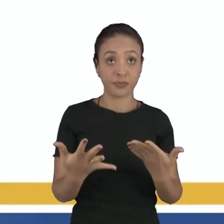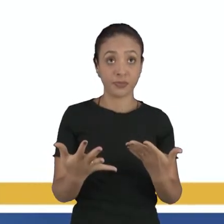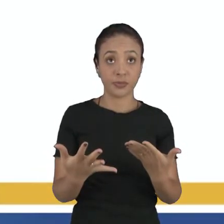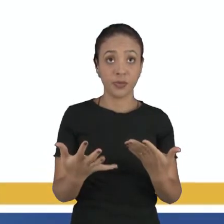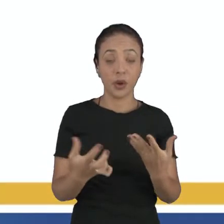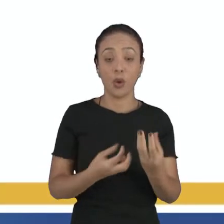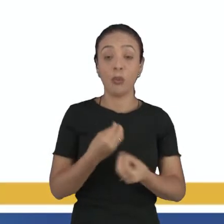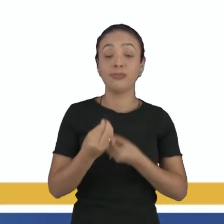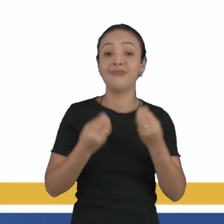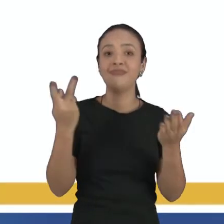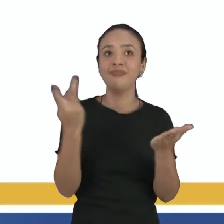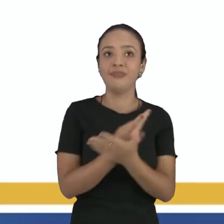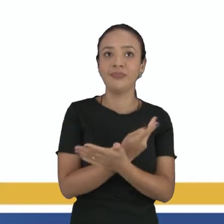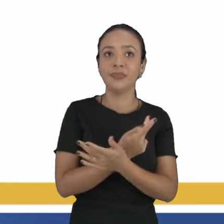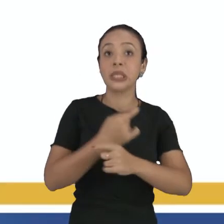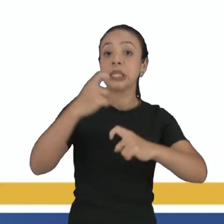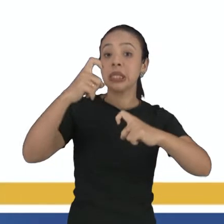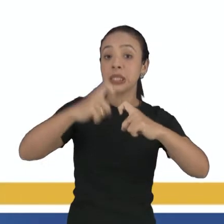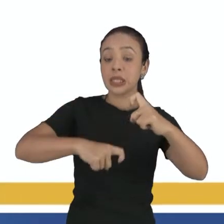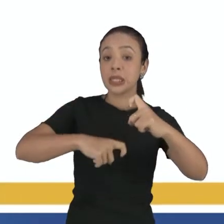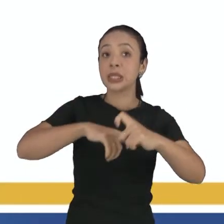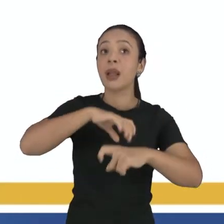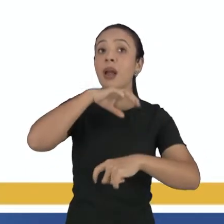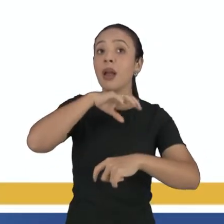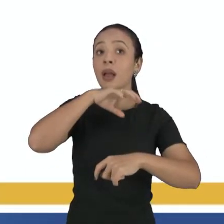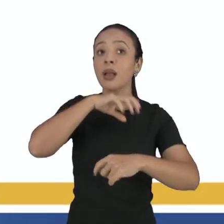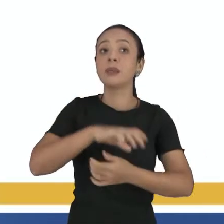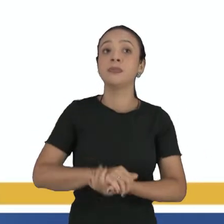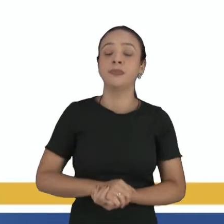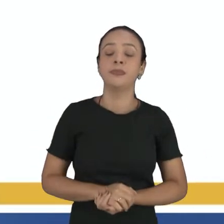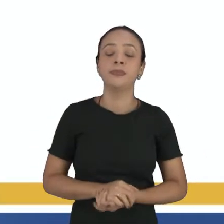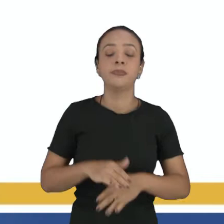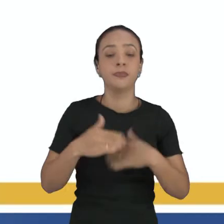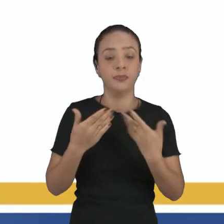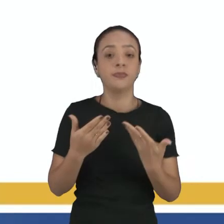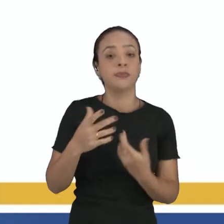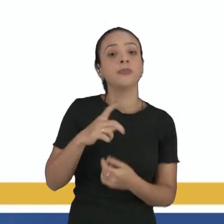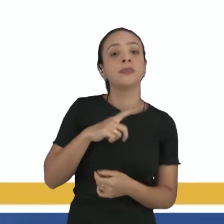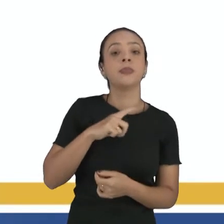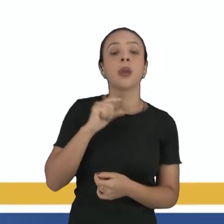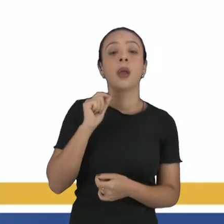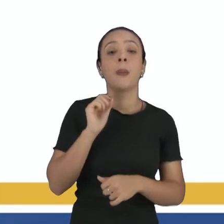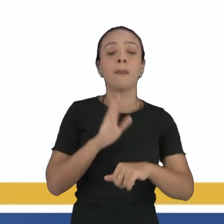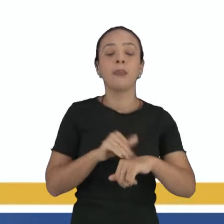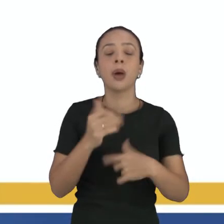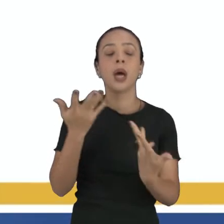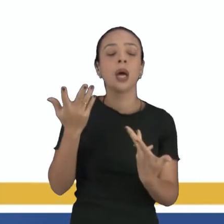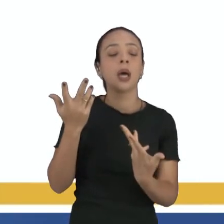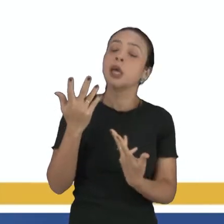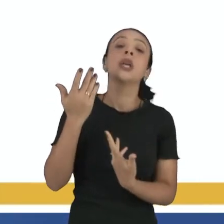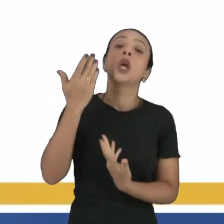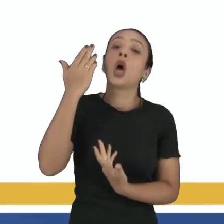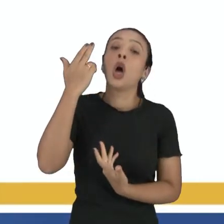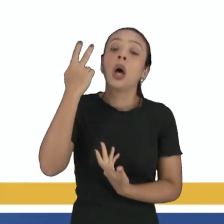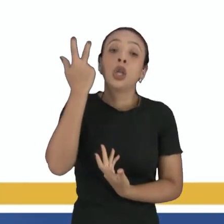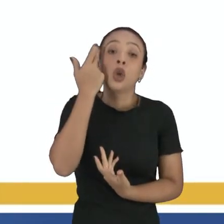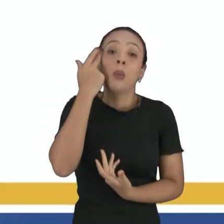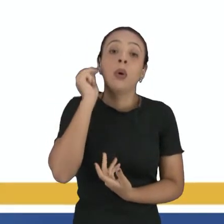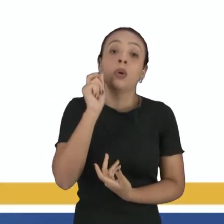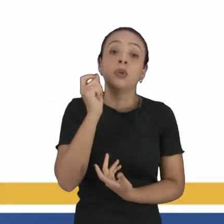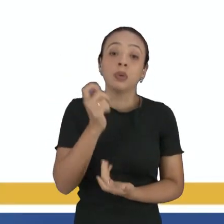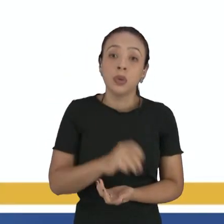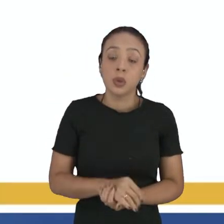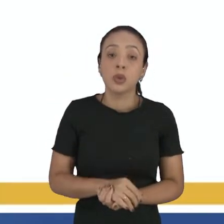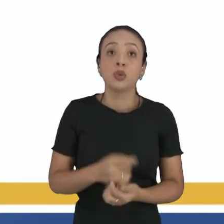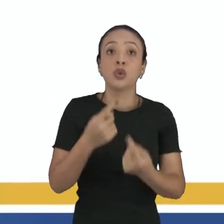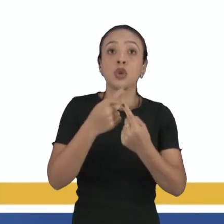Reprodução sexuada em animais, tá? Nós temos ali a forma mais comum da reprodução sexuada em animais é do